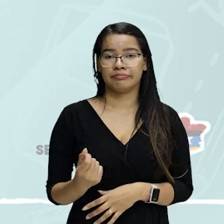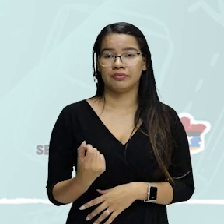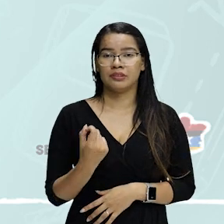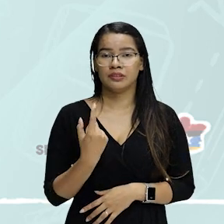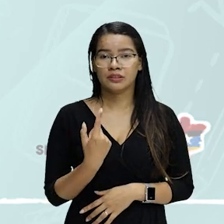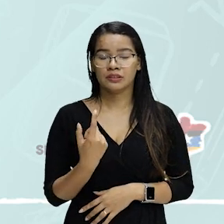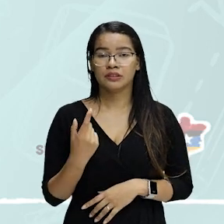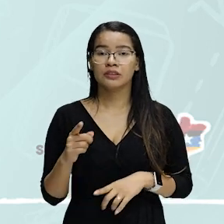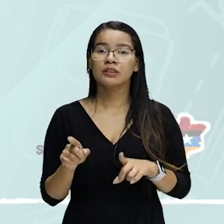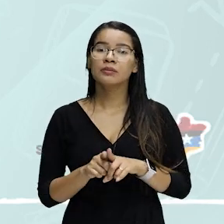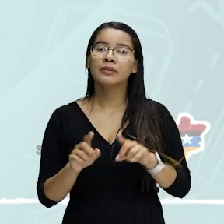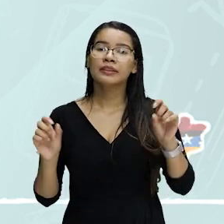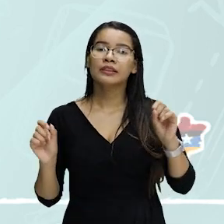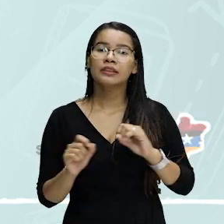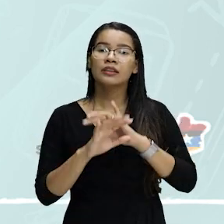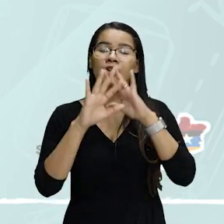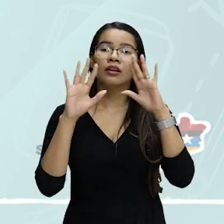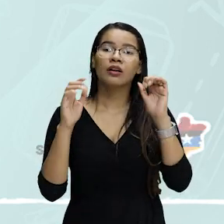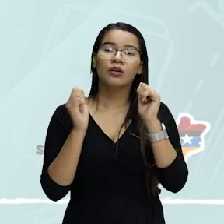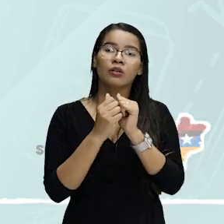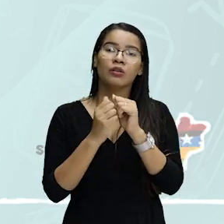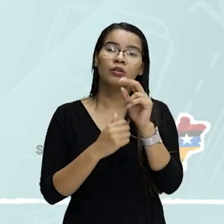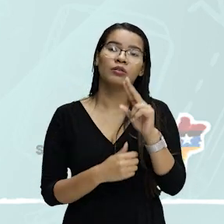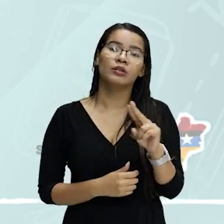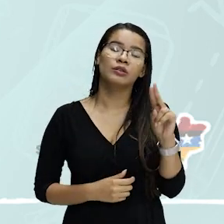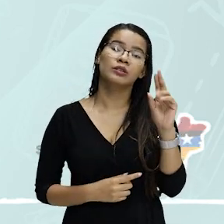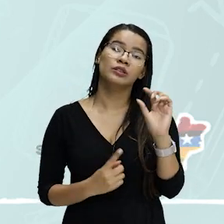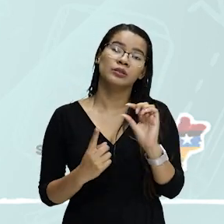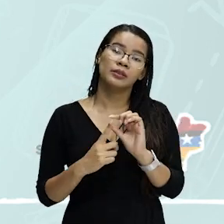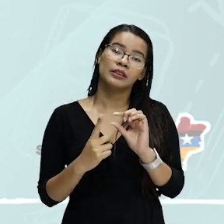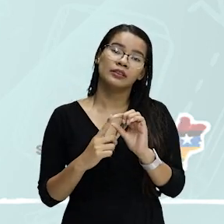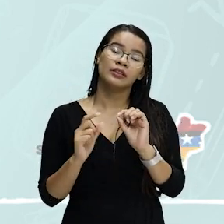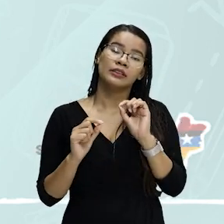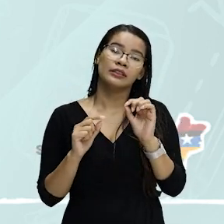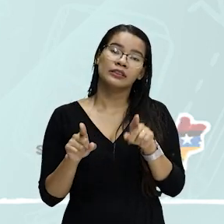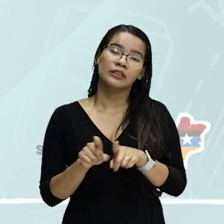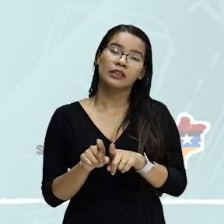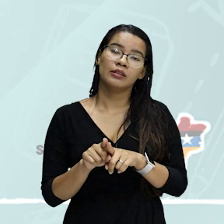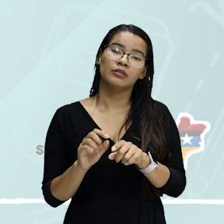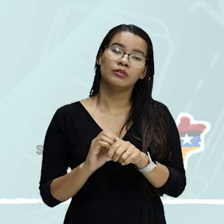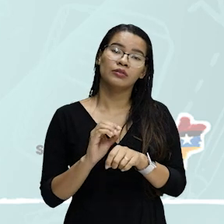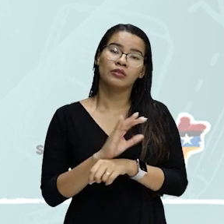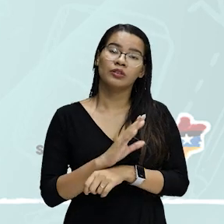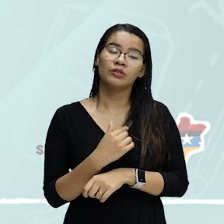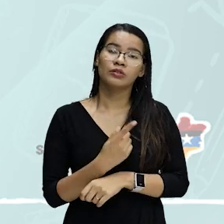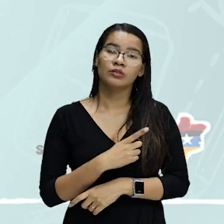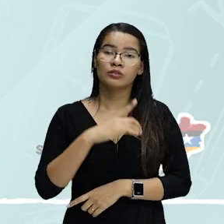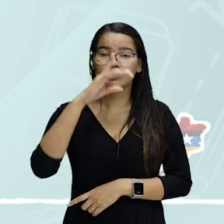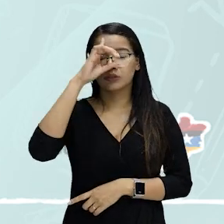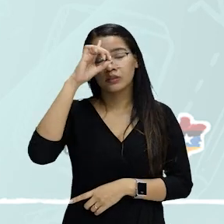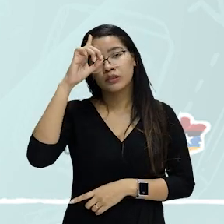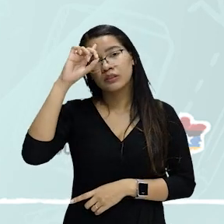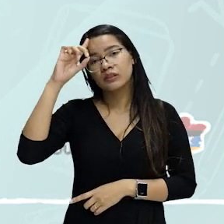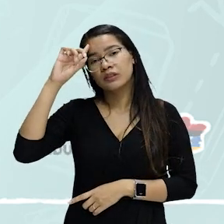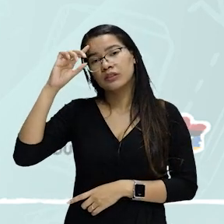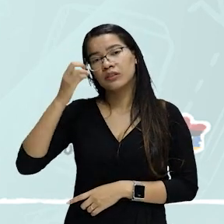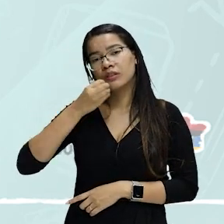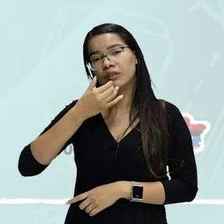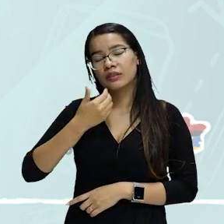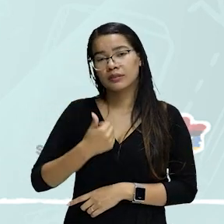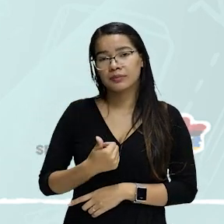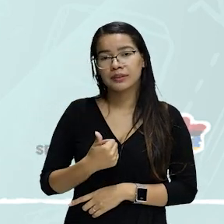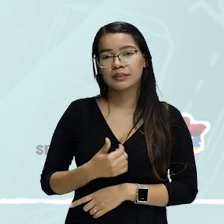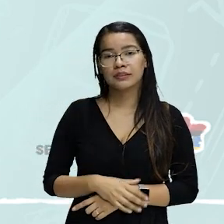estranheza e, claro, com o uso de palavras que também fogem do nosso cotidiano, tá bom?